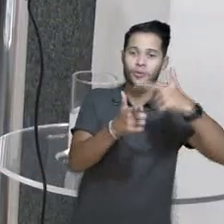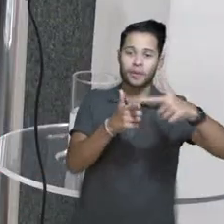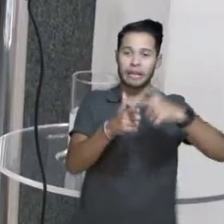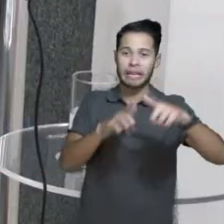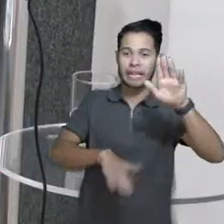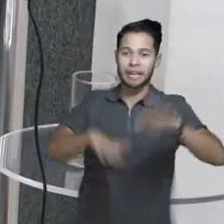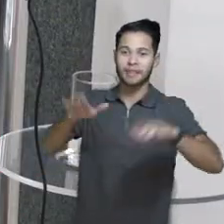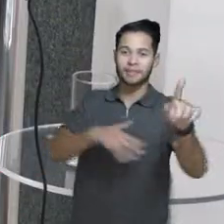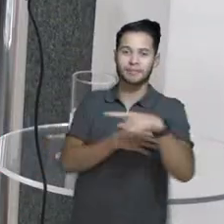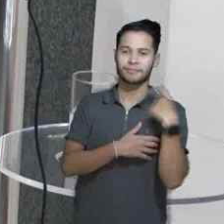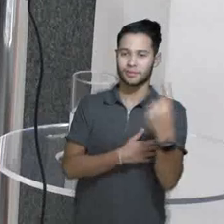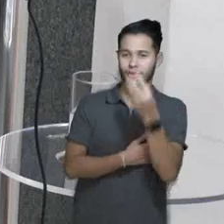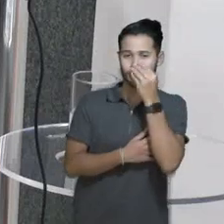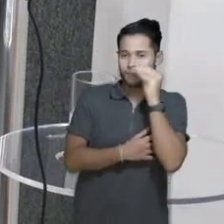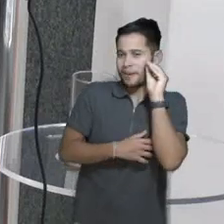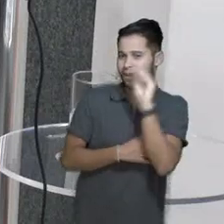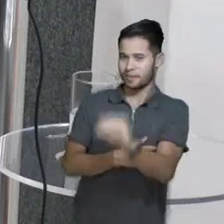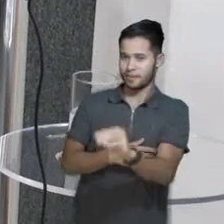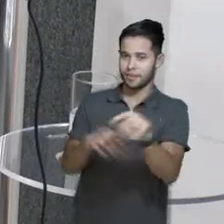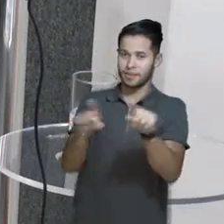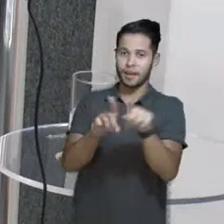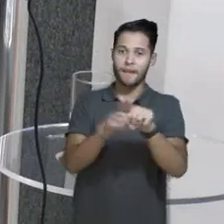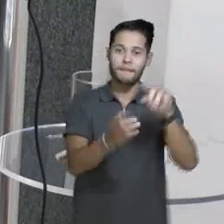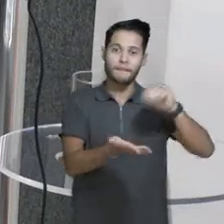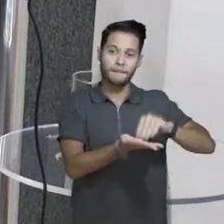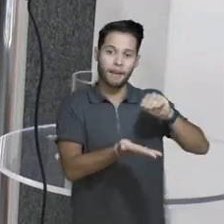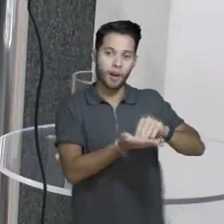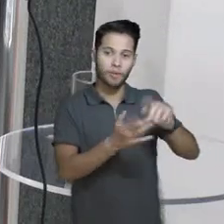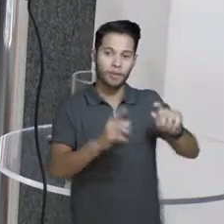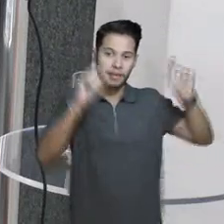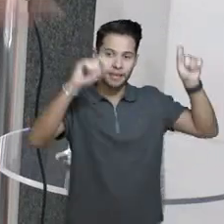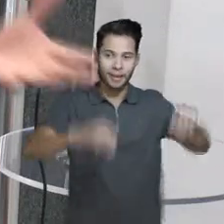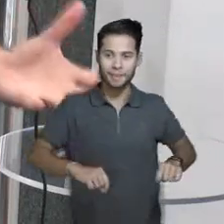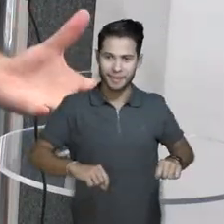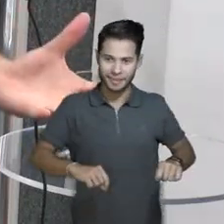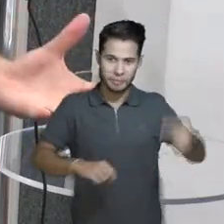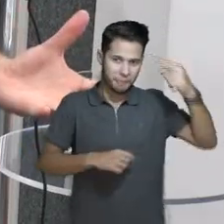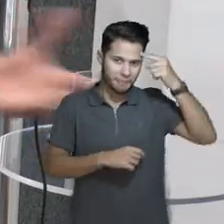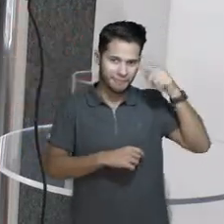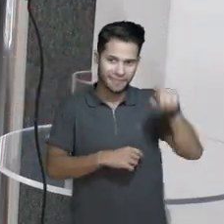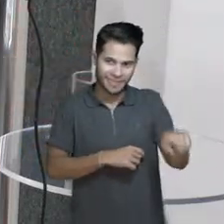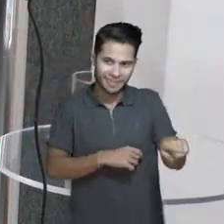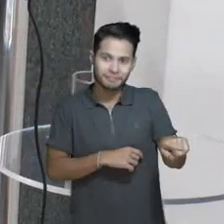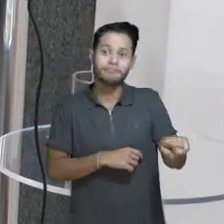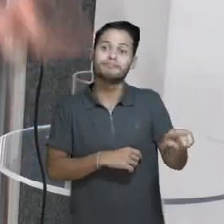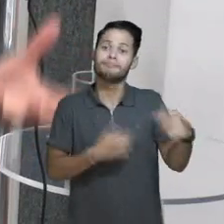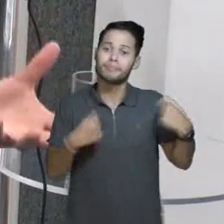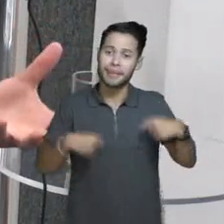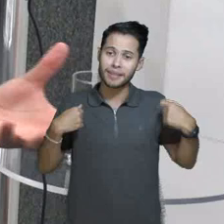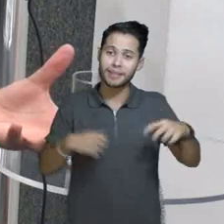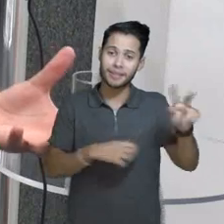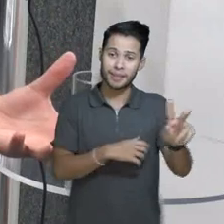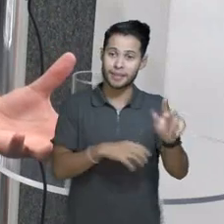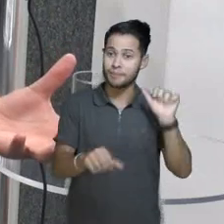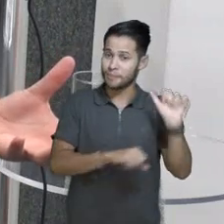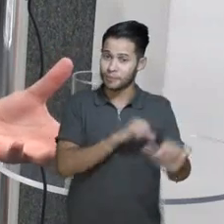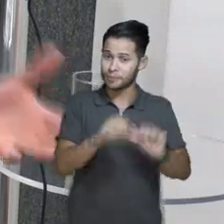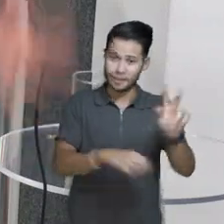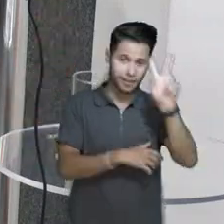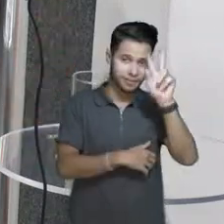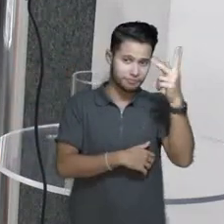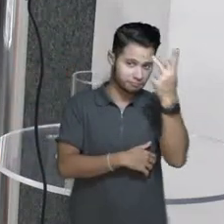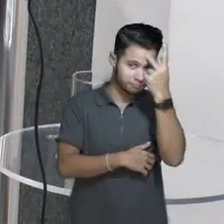banalização do mal a falta da capacidade da gente ter esse pensamento isso tem que mudar ou a gente tem que esforçar para mudar essa